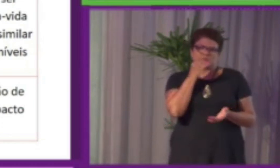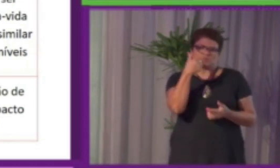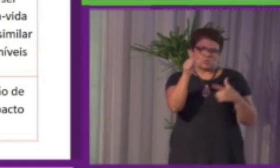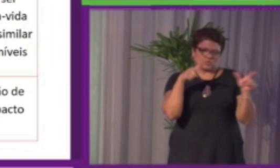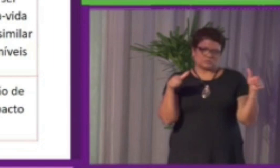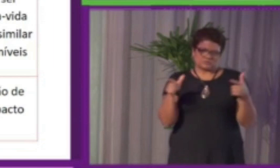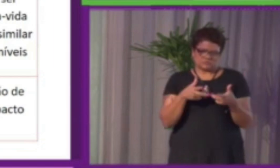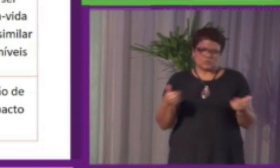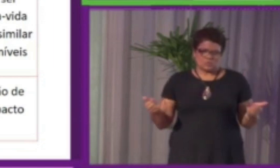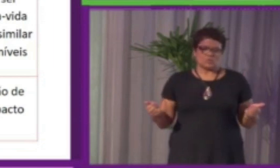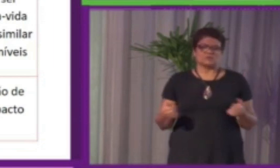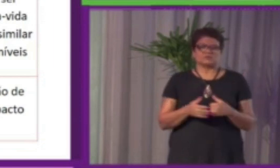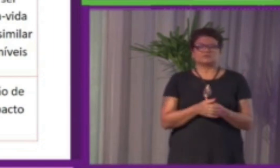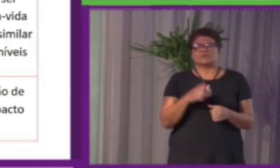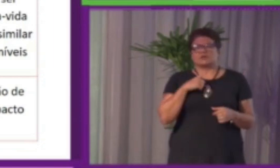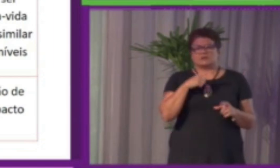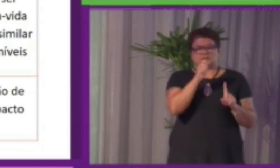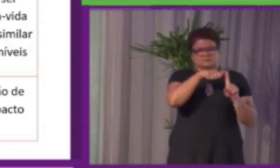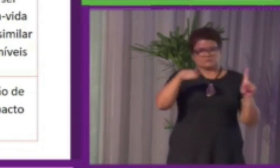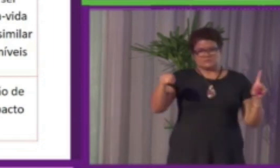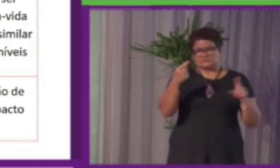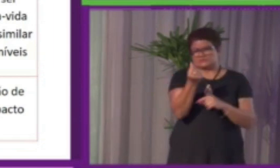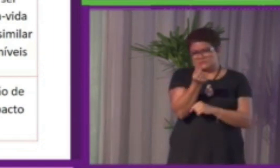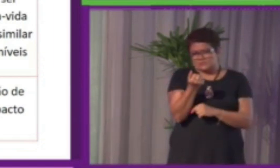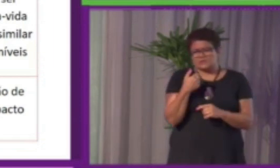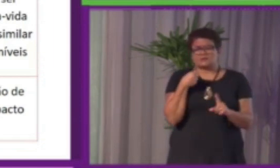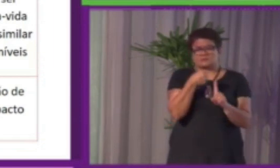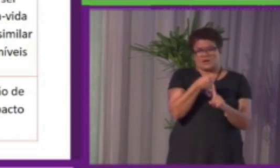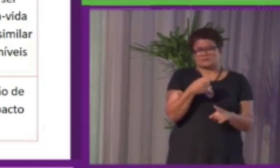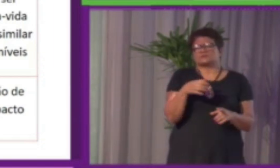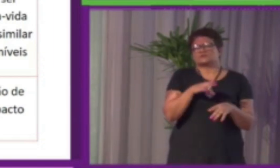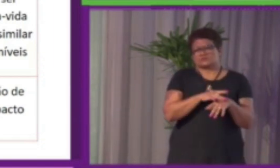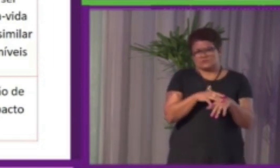por exemplo, impacto orçamentário, né, e talvez impacto nas doenças